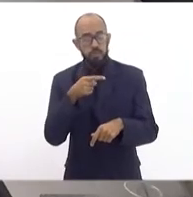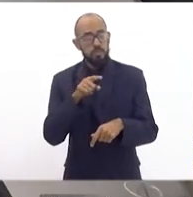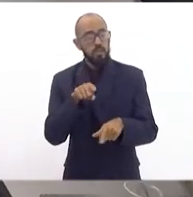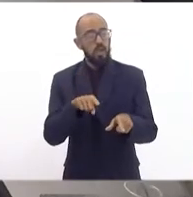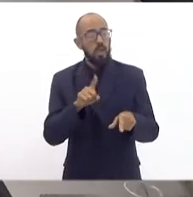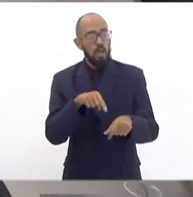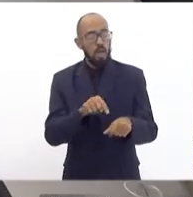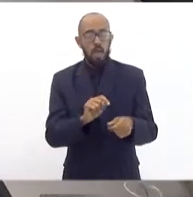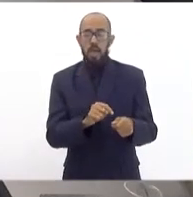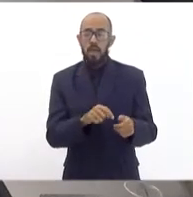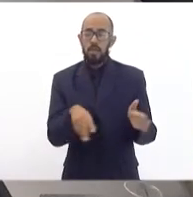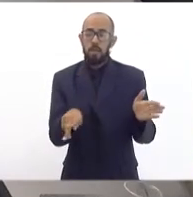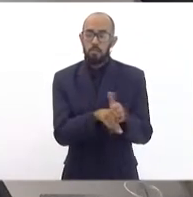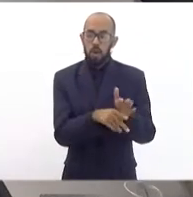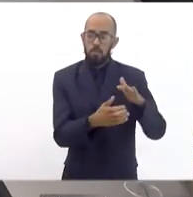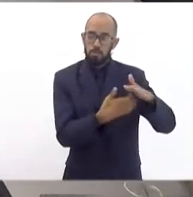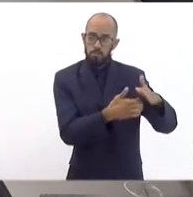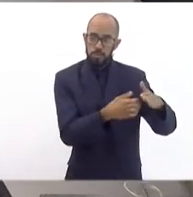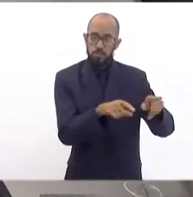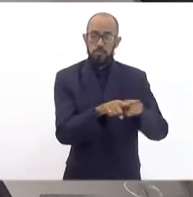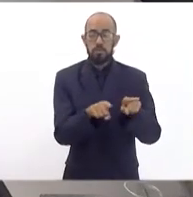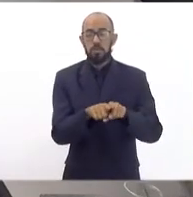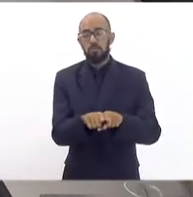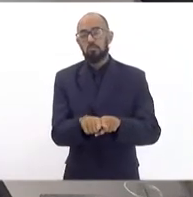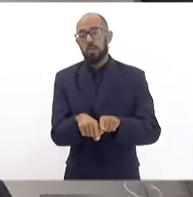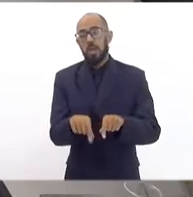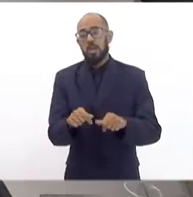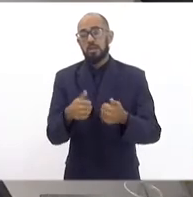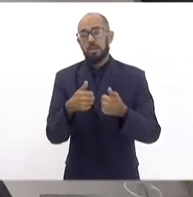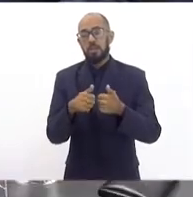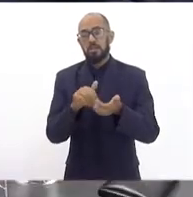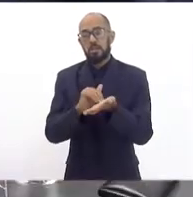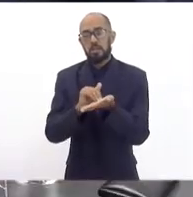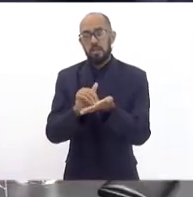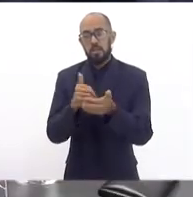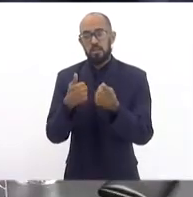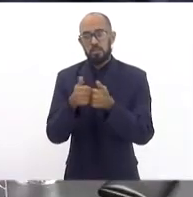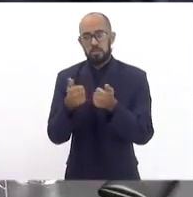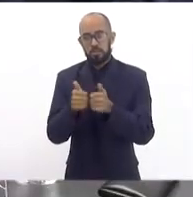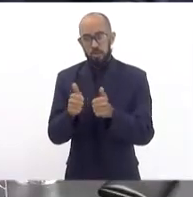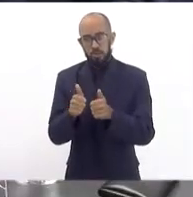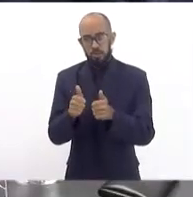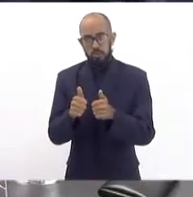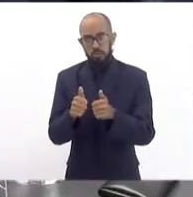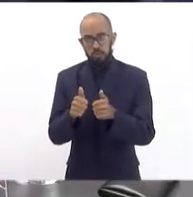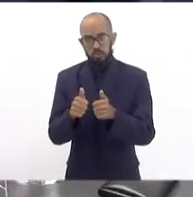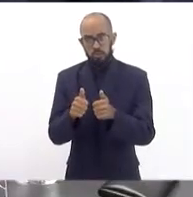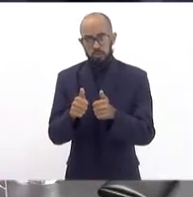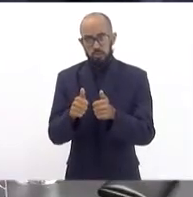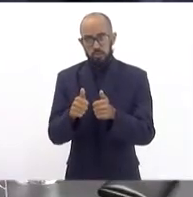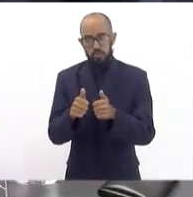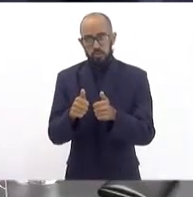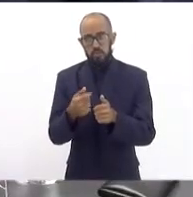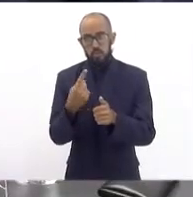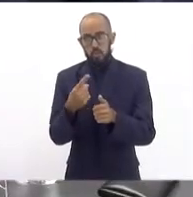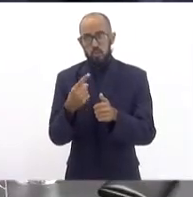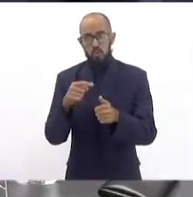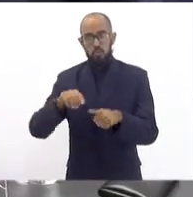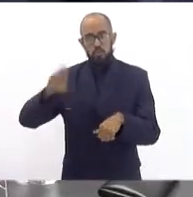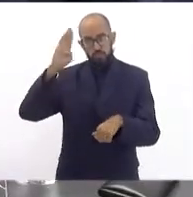Transportes também. Né? Que uma das causas que a senhora, o deputado Eliomar, a senhora Ferlei, disse, é